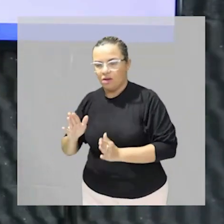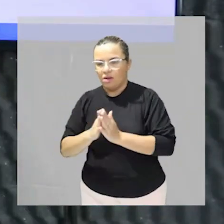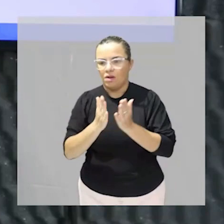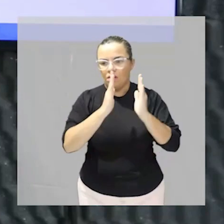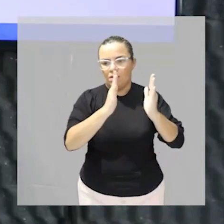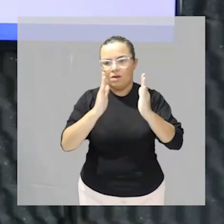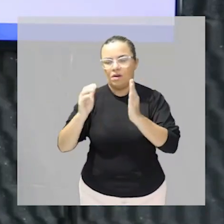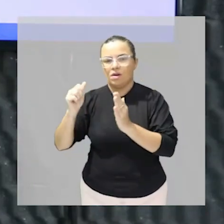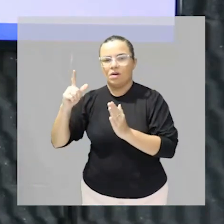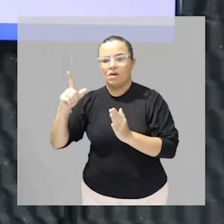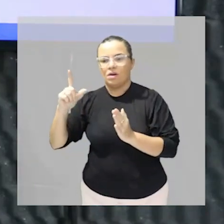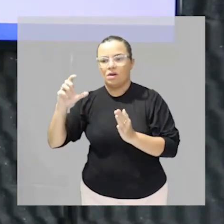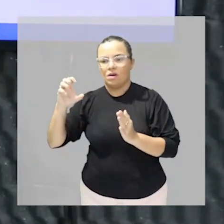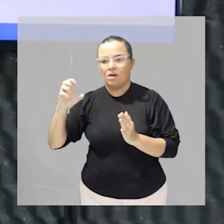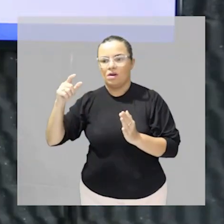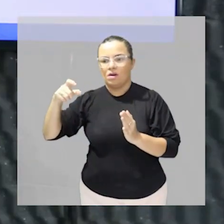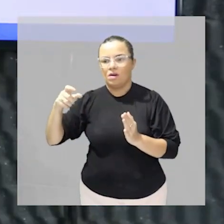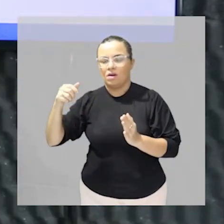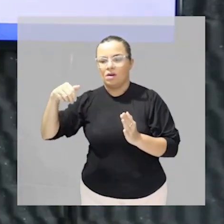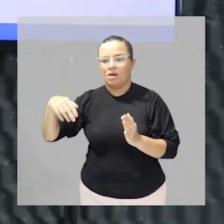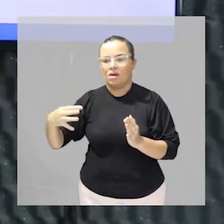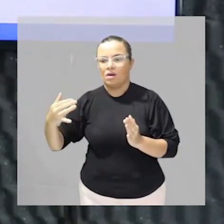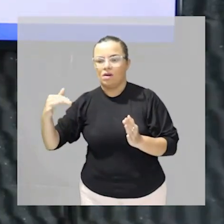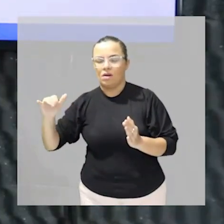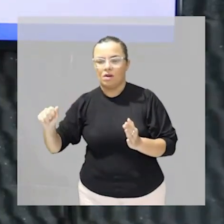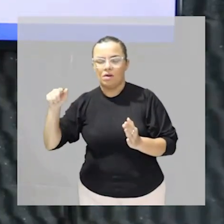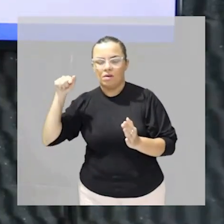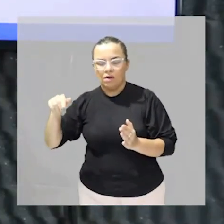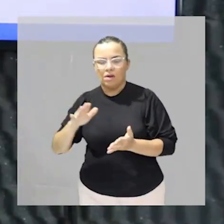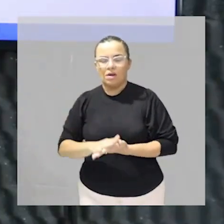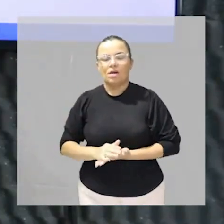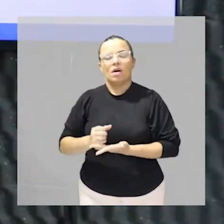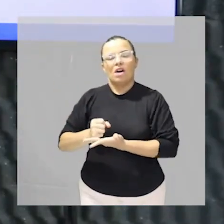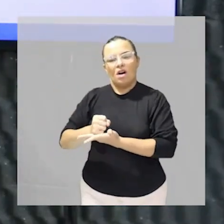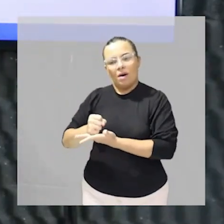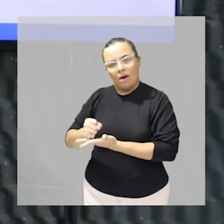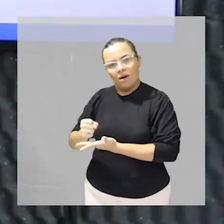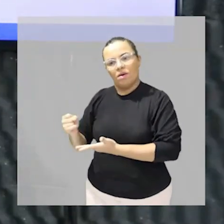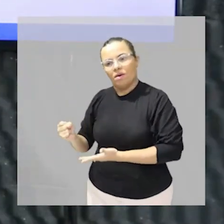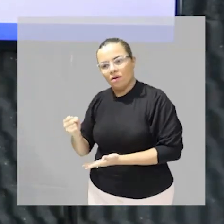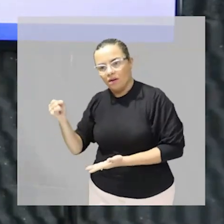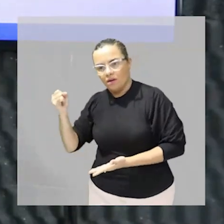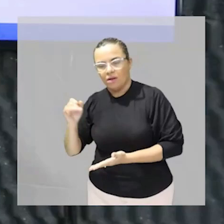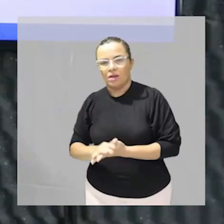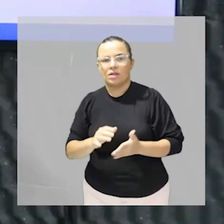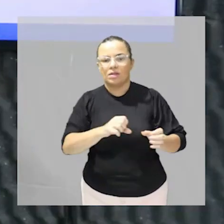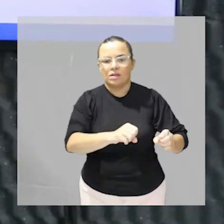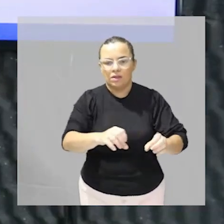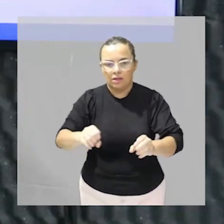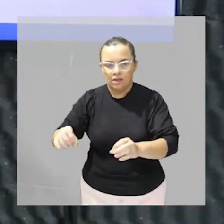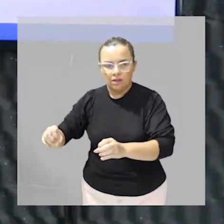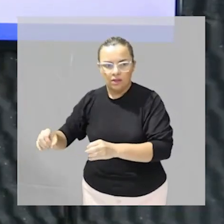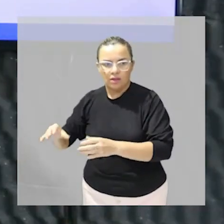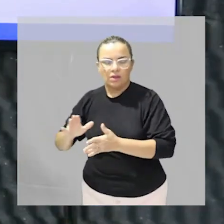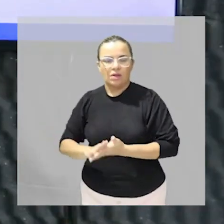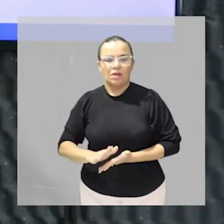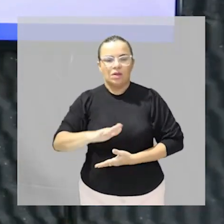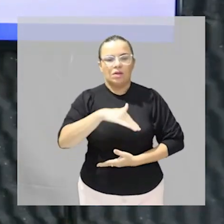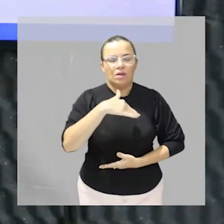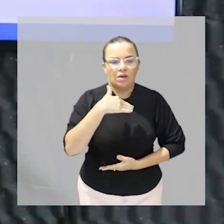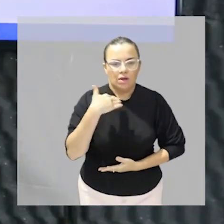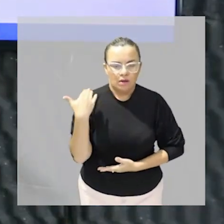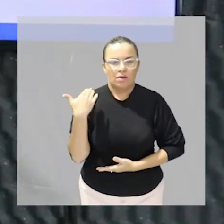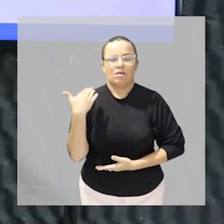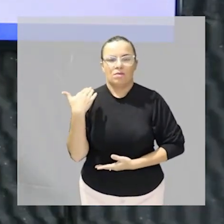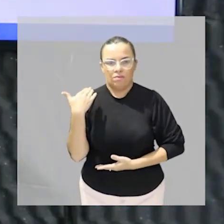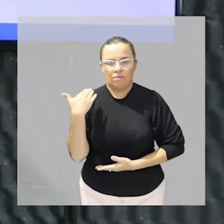ela basicamente tem uma formação erudita, ela dava aula. Sua morte ocorreu, olha